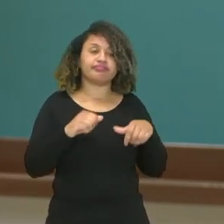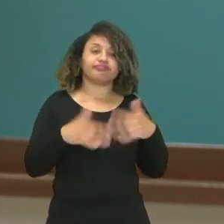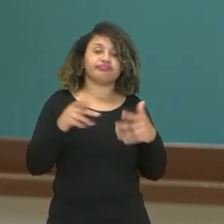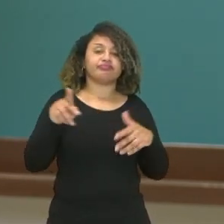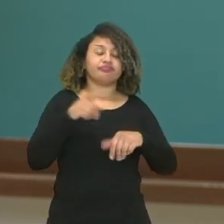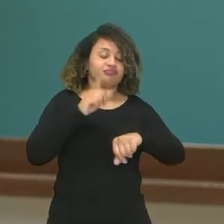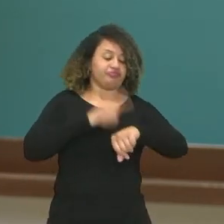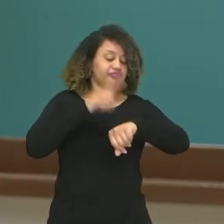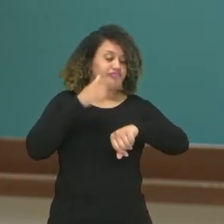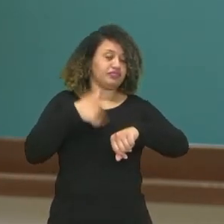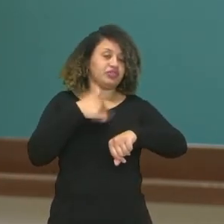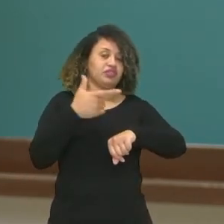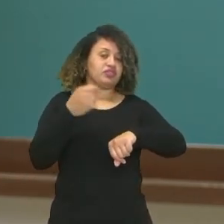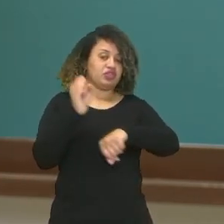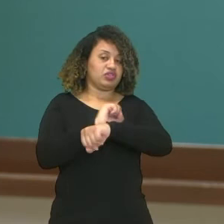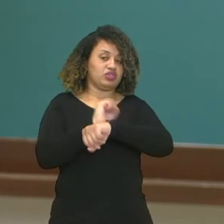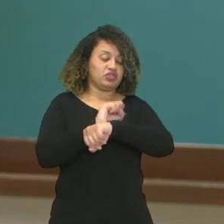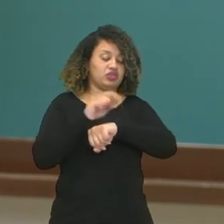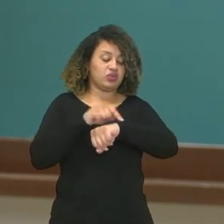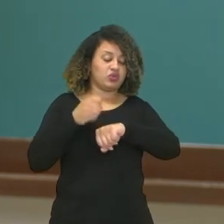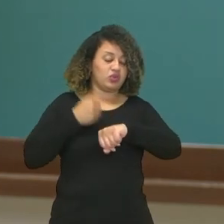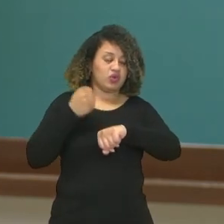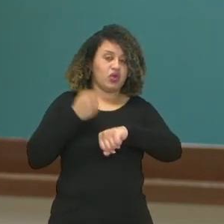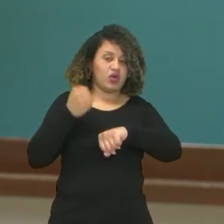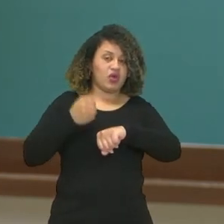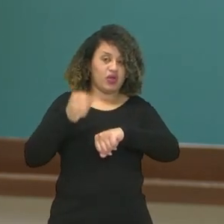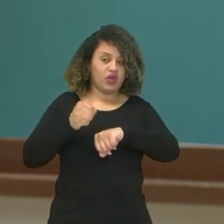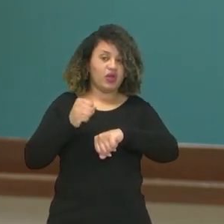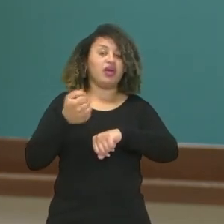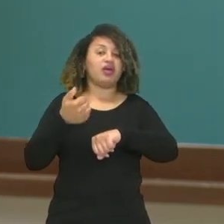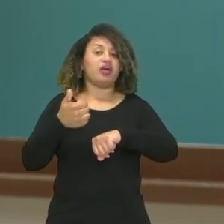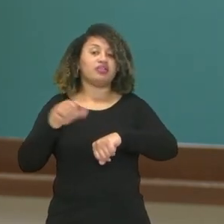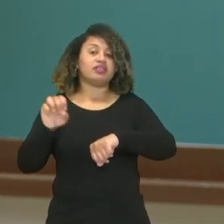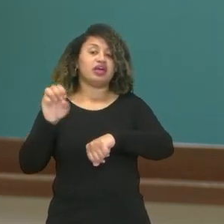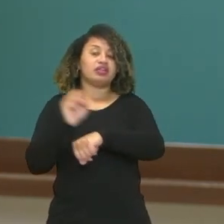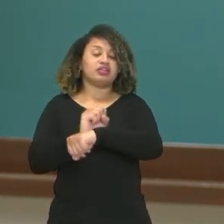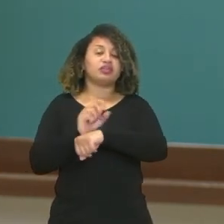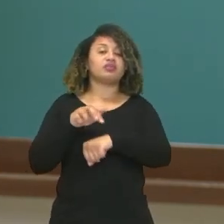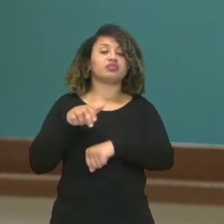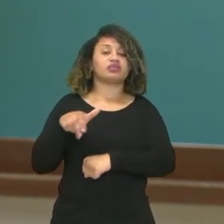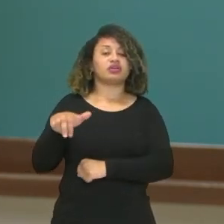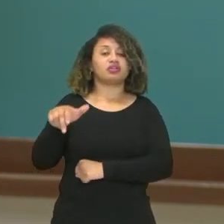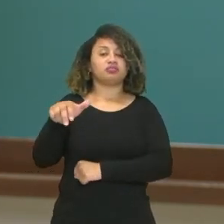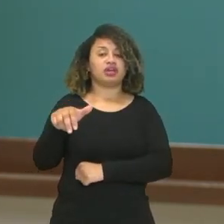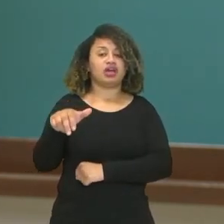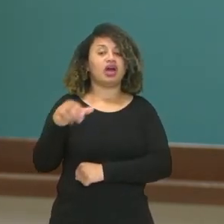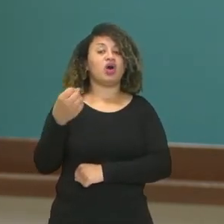vai marcar 20 segundos vocês vão correr e 10 segundos vocês vão caminhar. Vocês vão fazer isso 8 vezes.